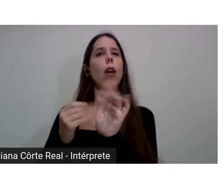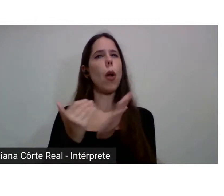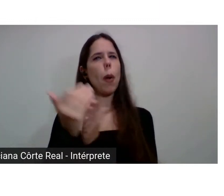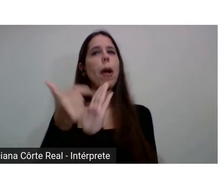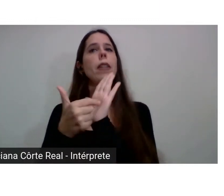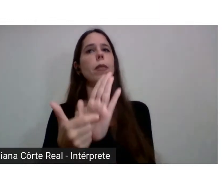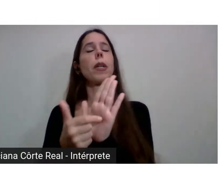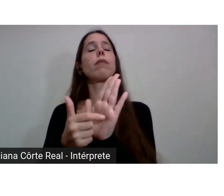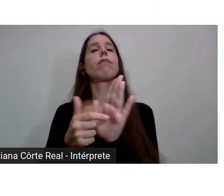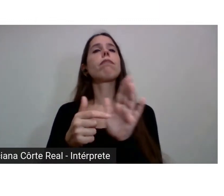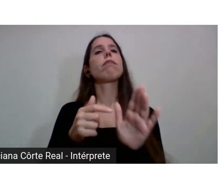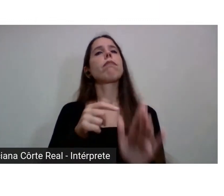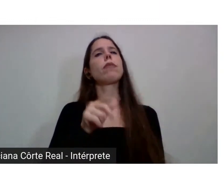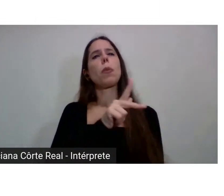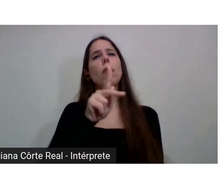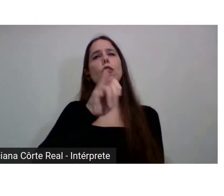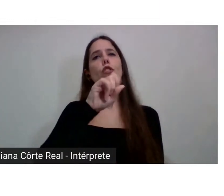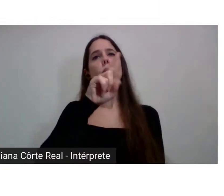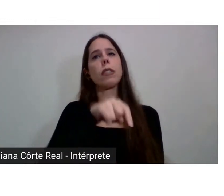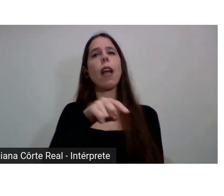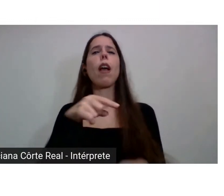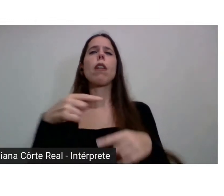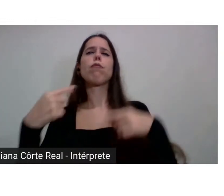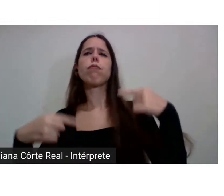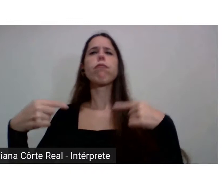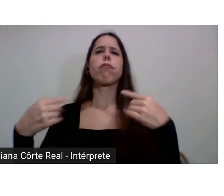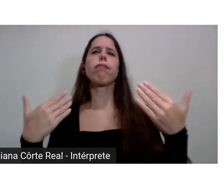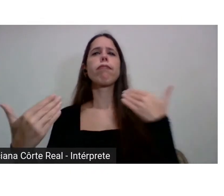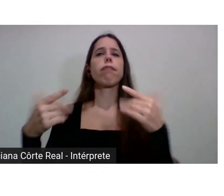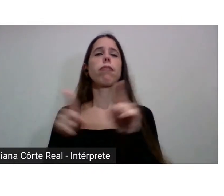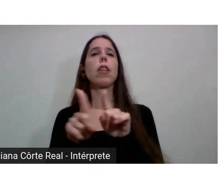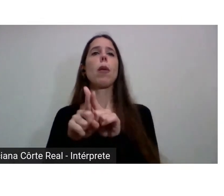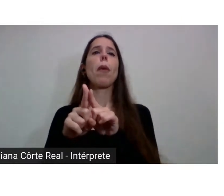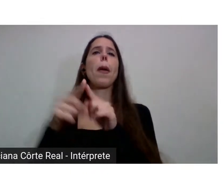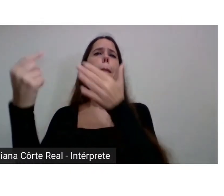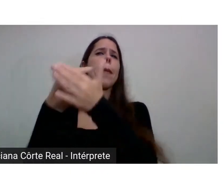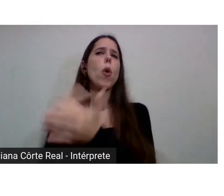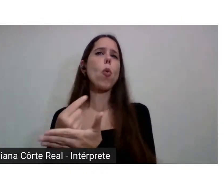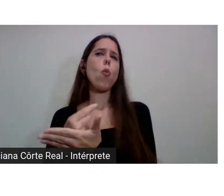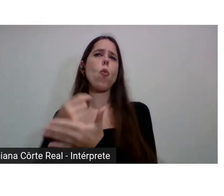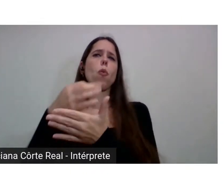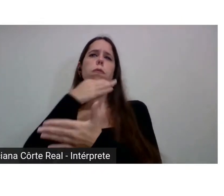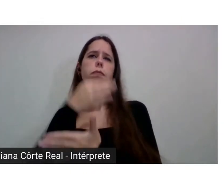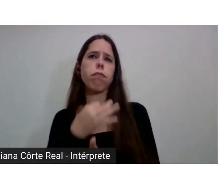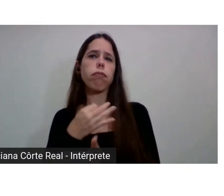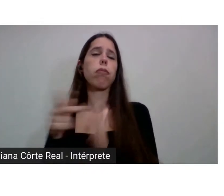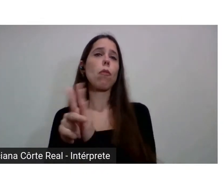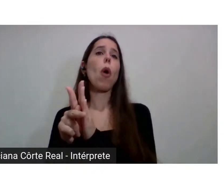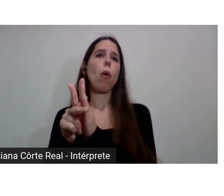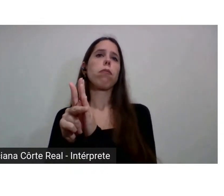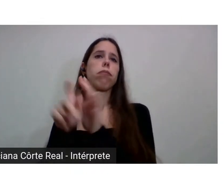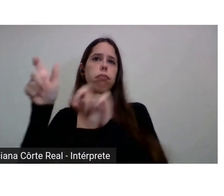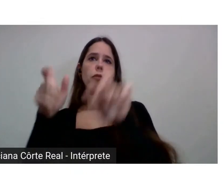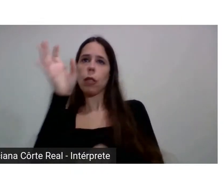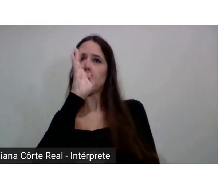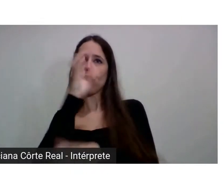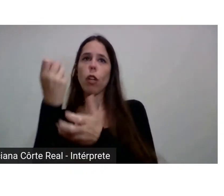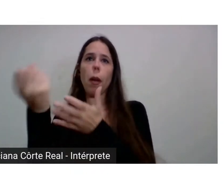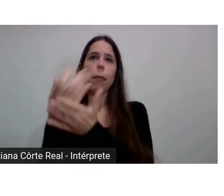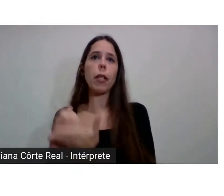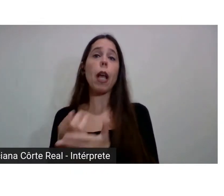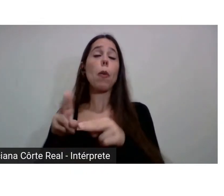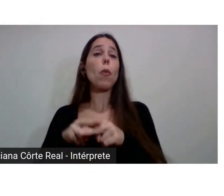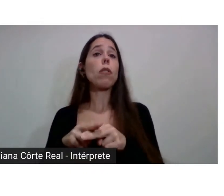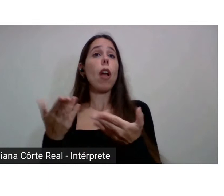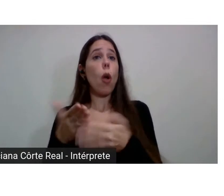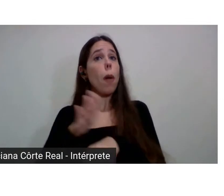questões que o público quiser fazer. Então, ao longo dessa exposição, vocês já podem também ir colocando as suas